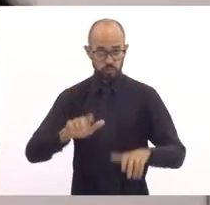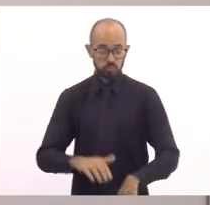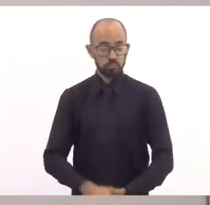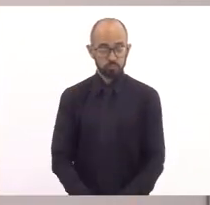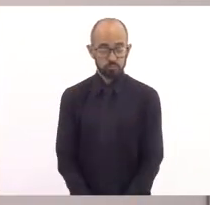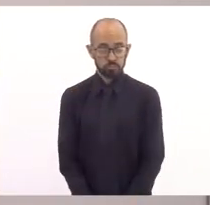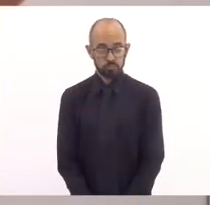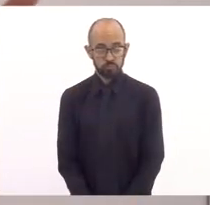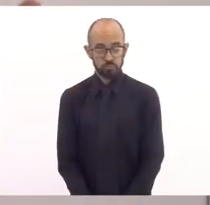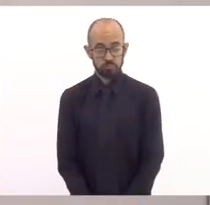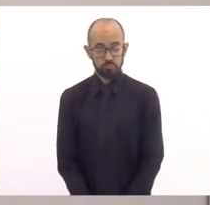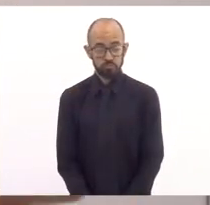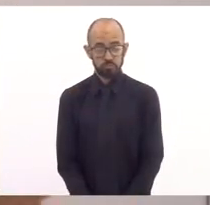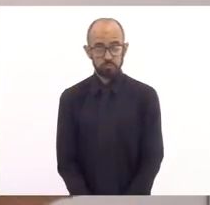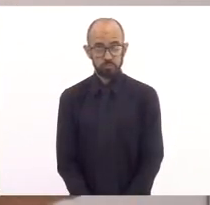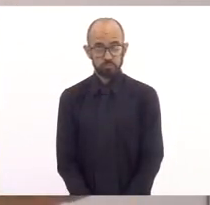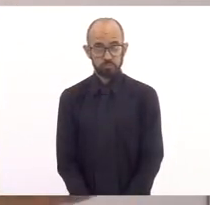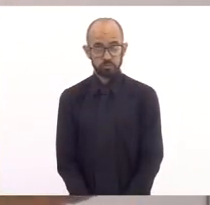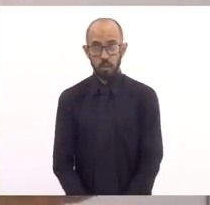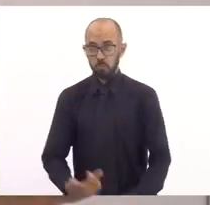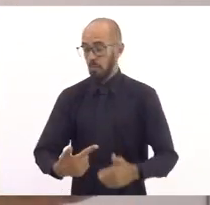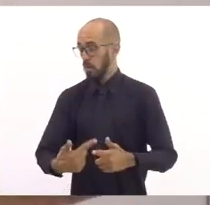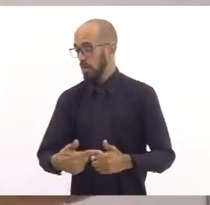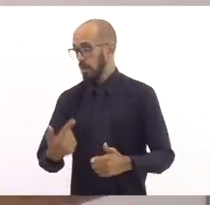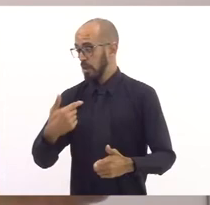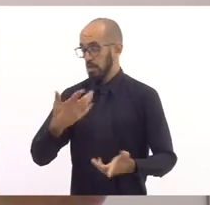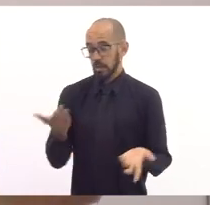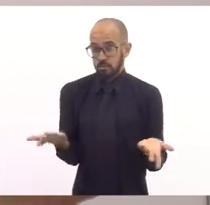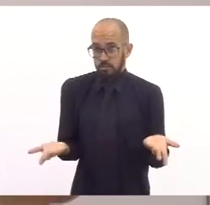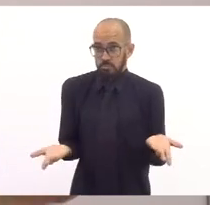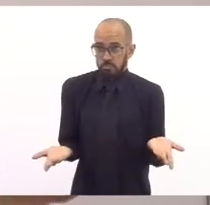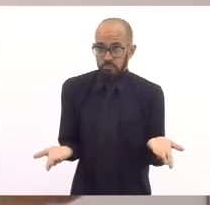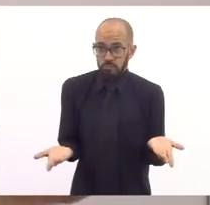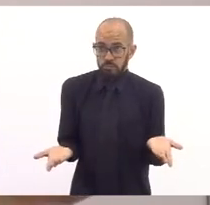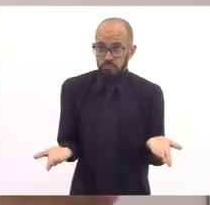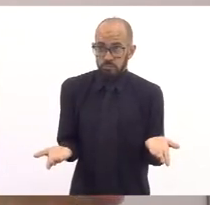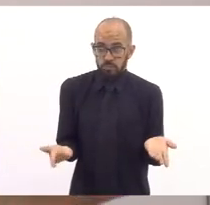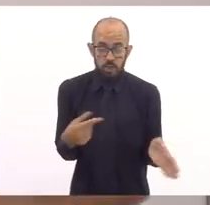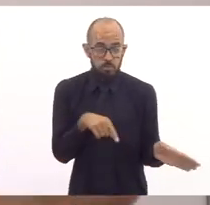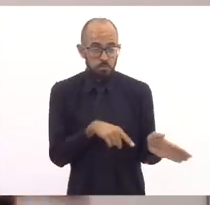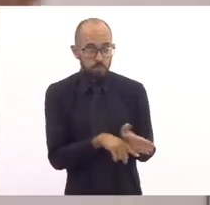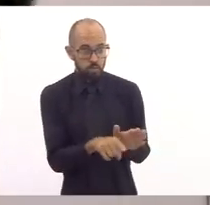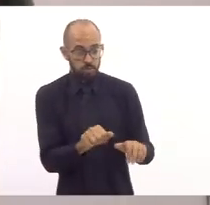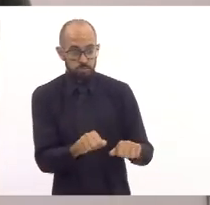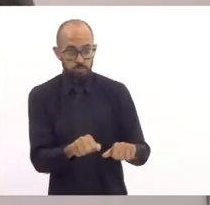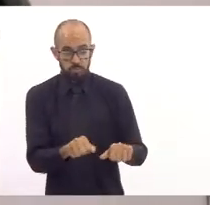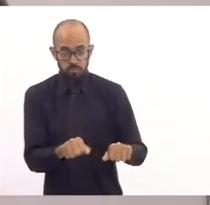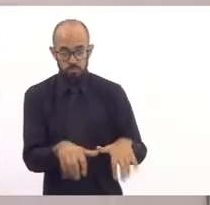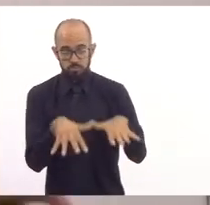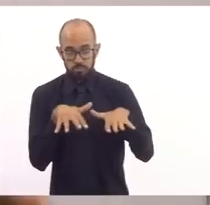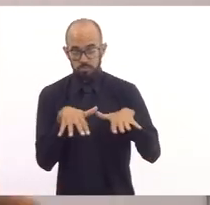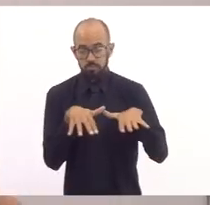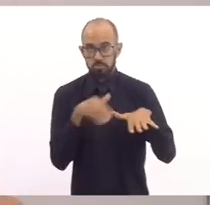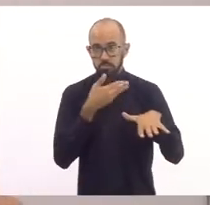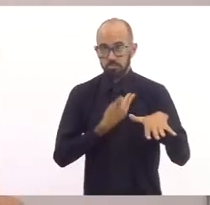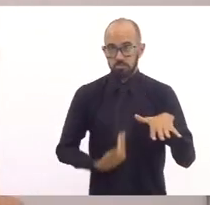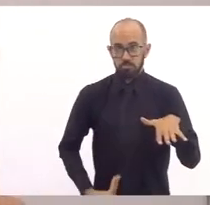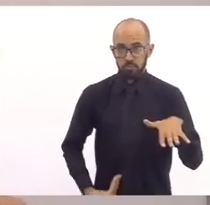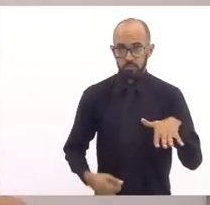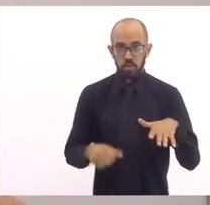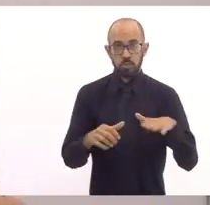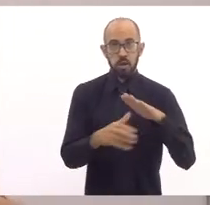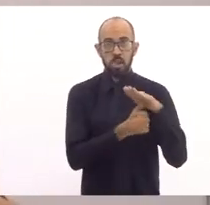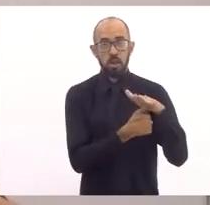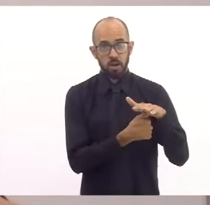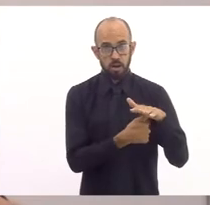jornais, né? Porque aí eu foi perguntado aqui, em uma audiência pública, né, sobre o roubo de cabos,